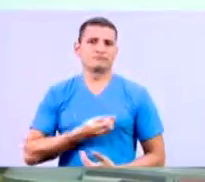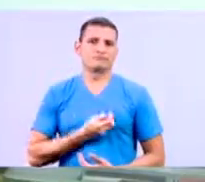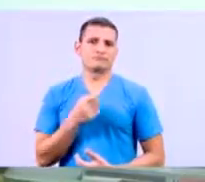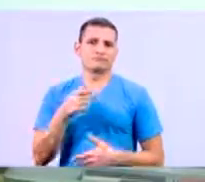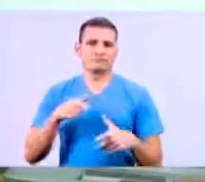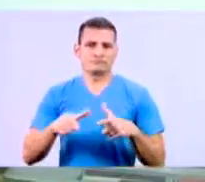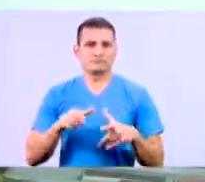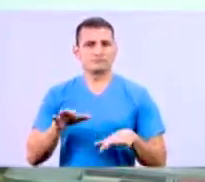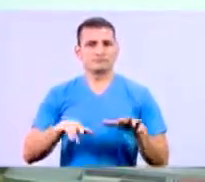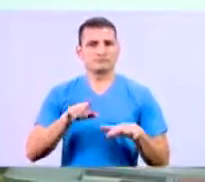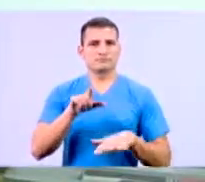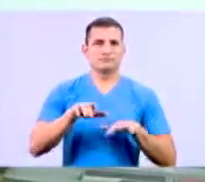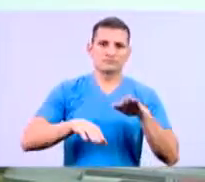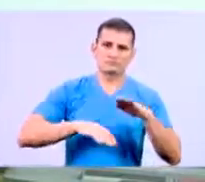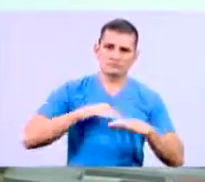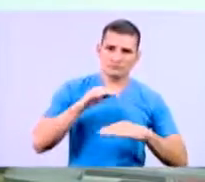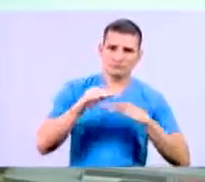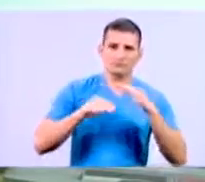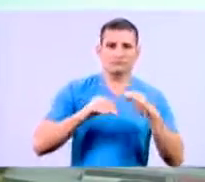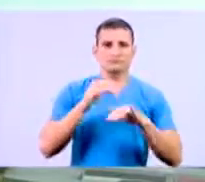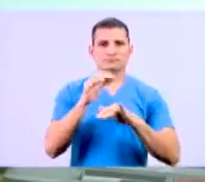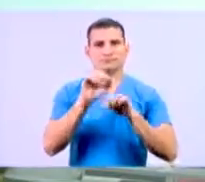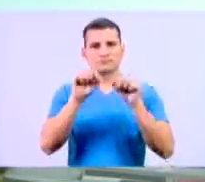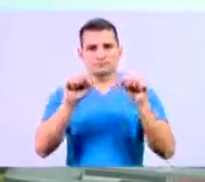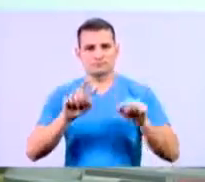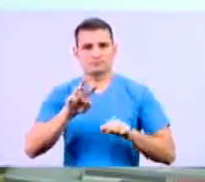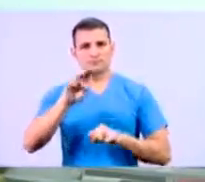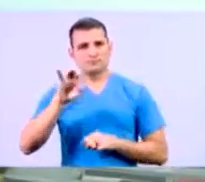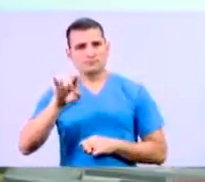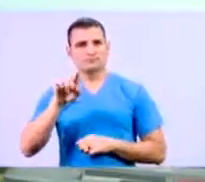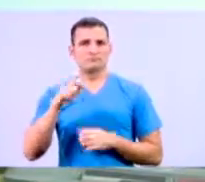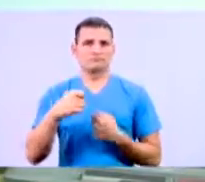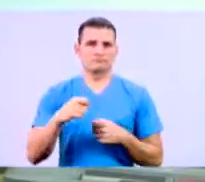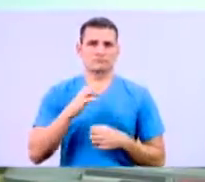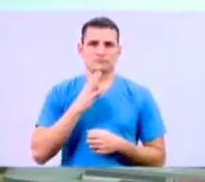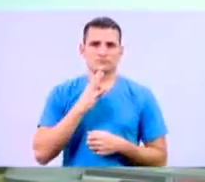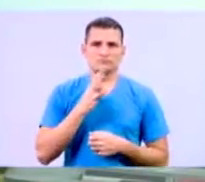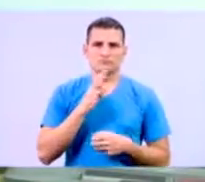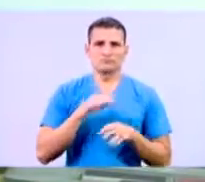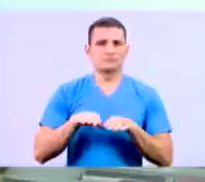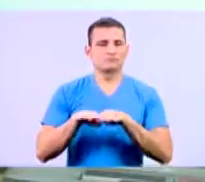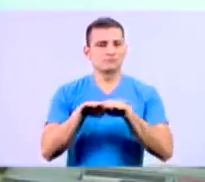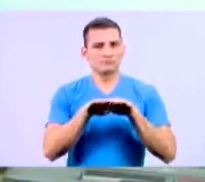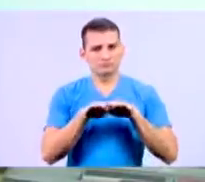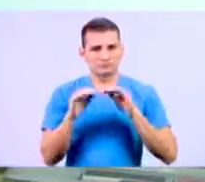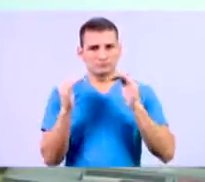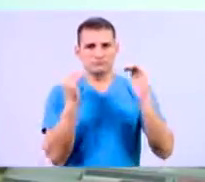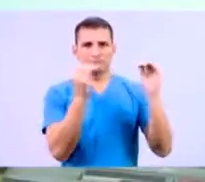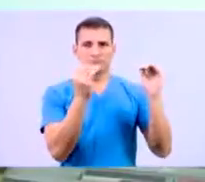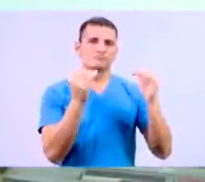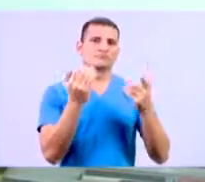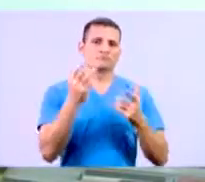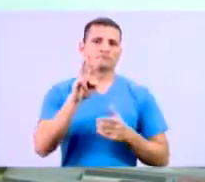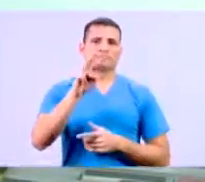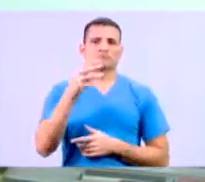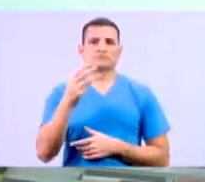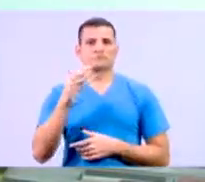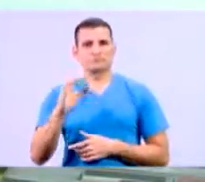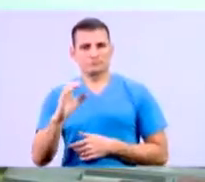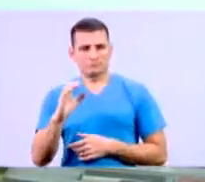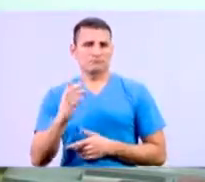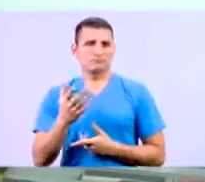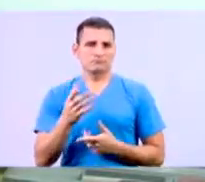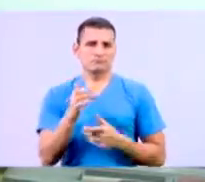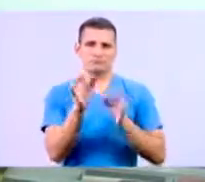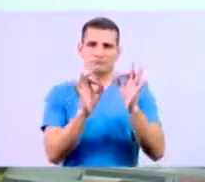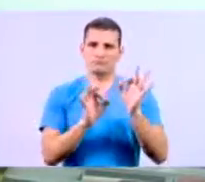vocês vão desenvolver um sistema para web, você vai ter que conhecer os padrões, atender os padrões que o W3C